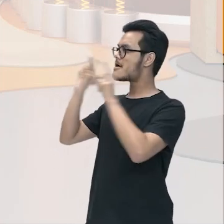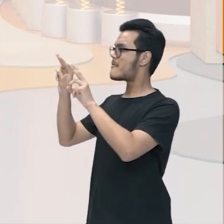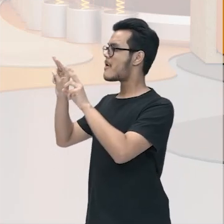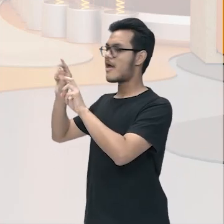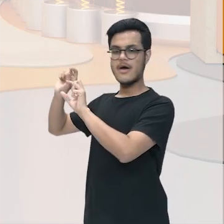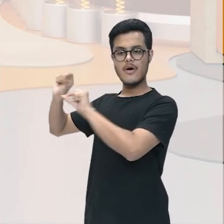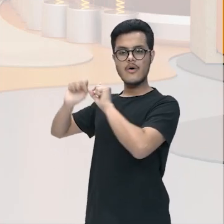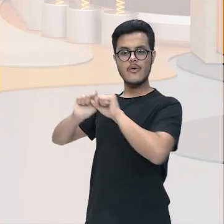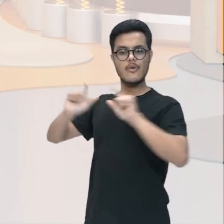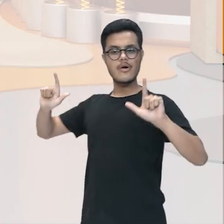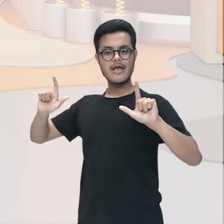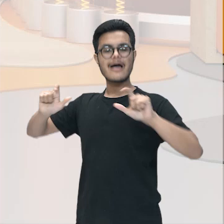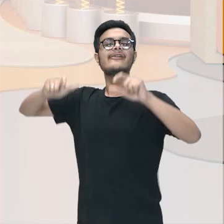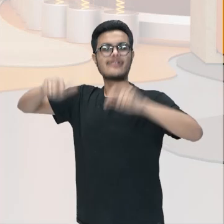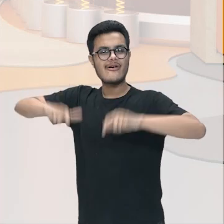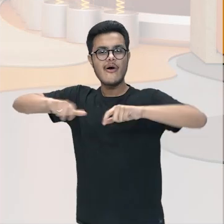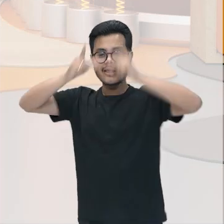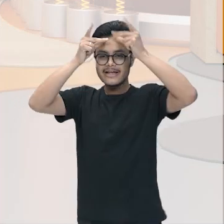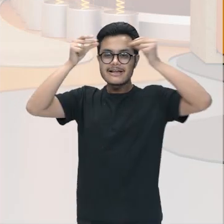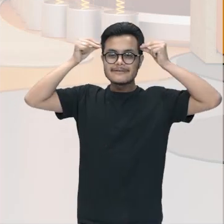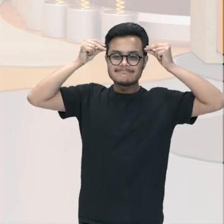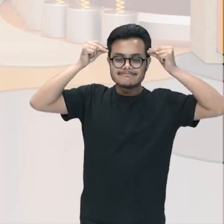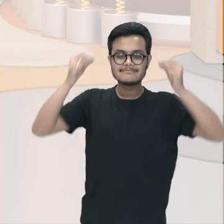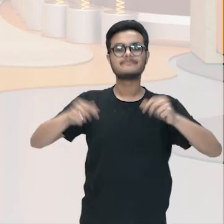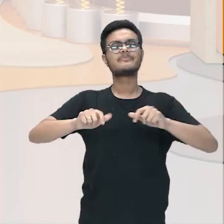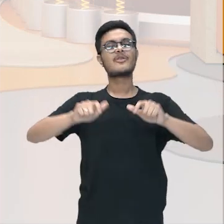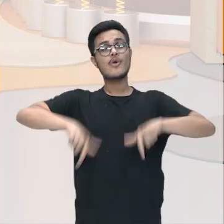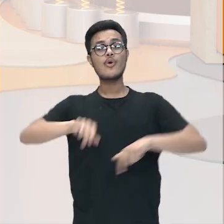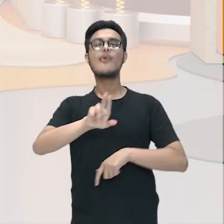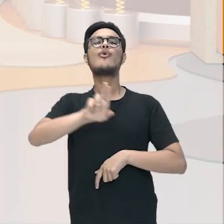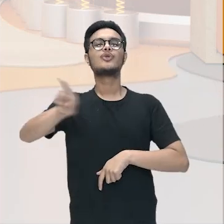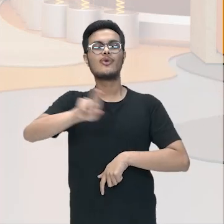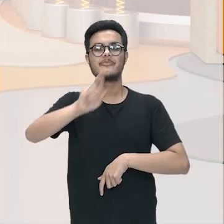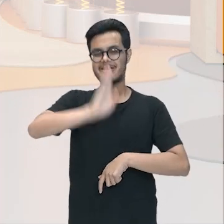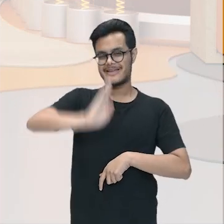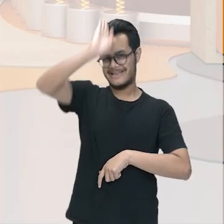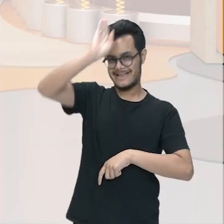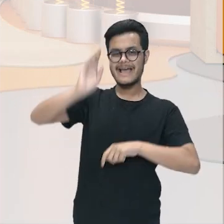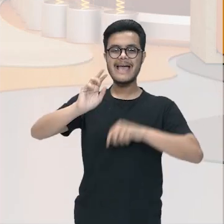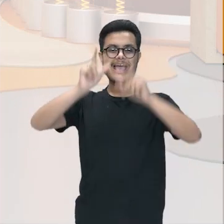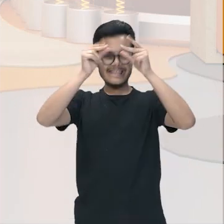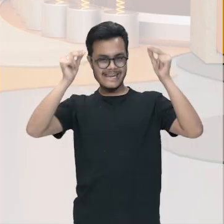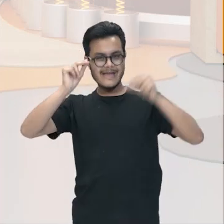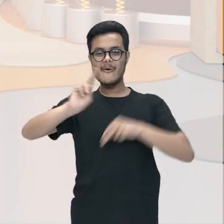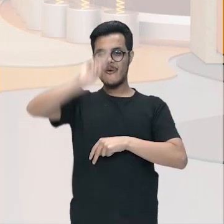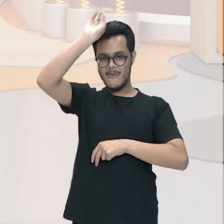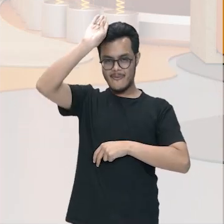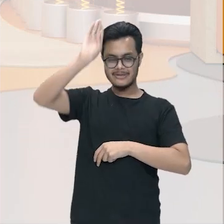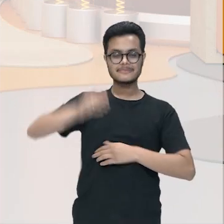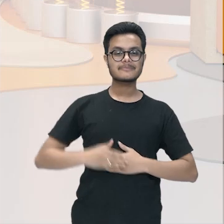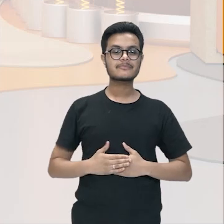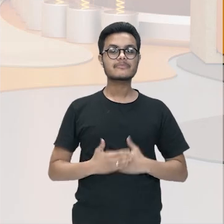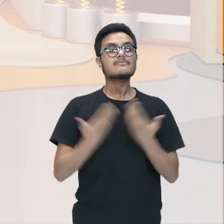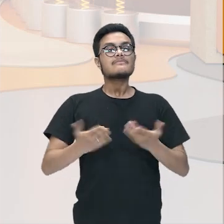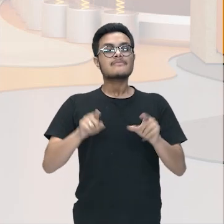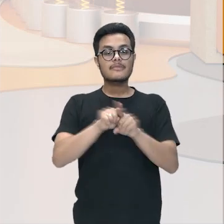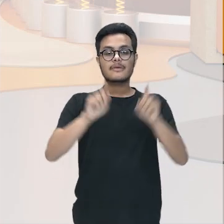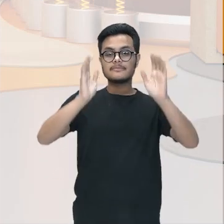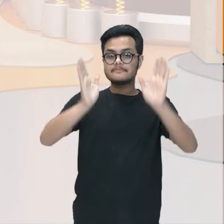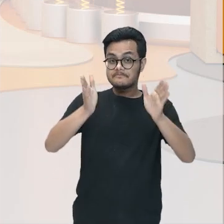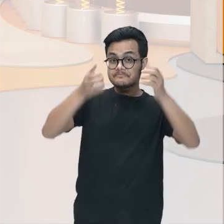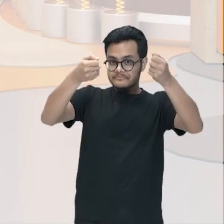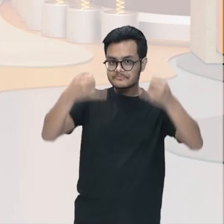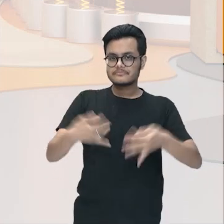mapa, é, então, essa região que a gente chama de greco-romana, tá? Aonde eu acabei de falar para vocês sobre